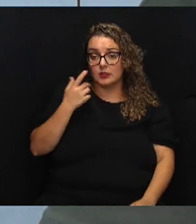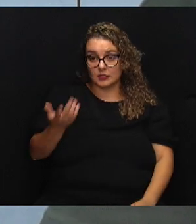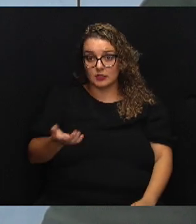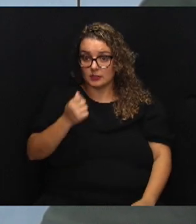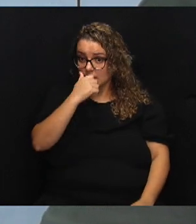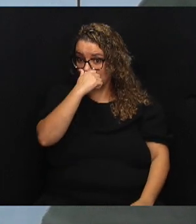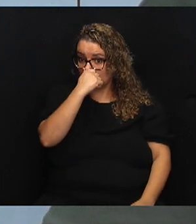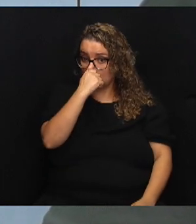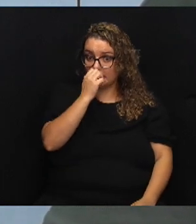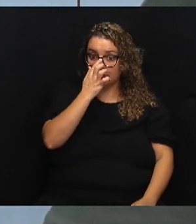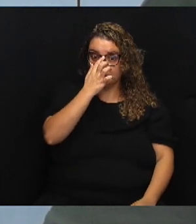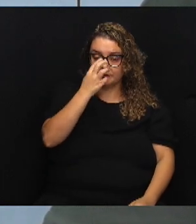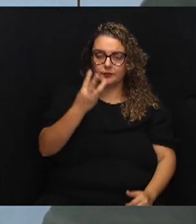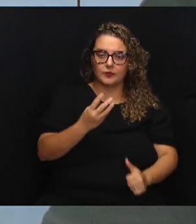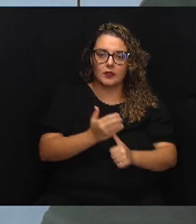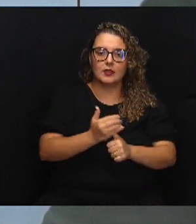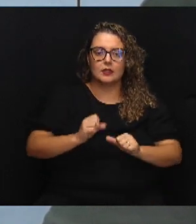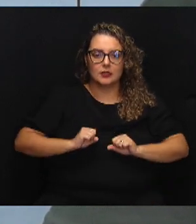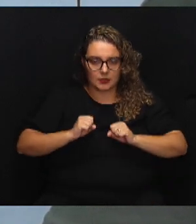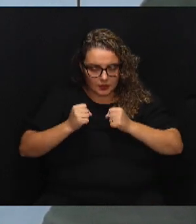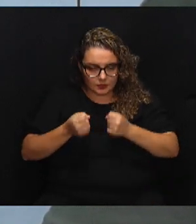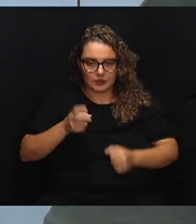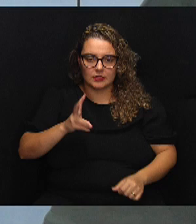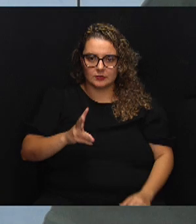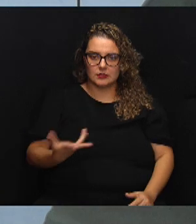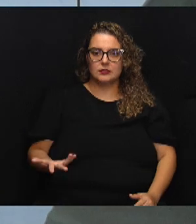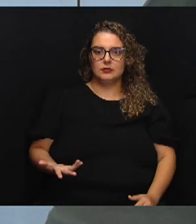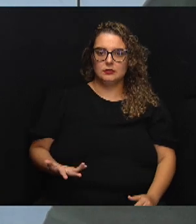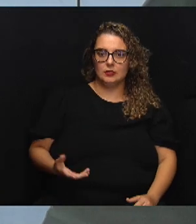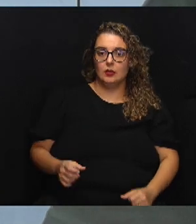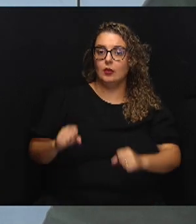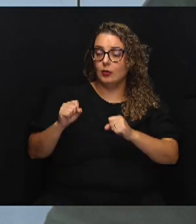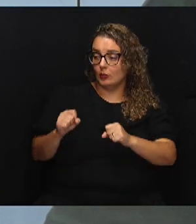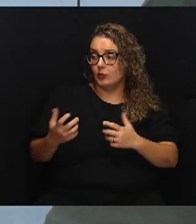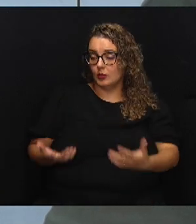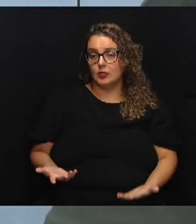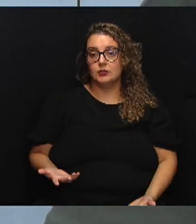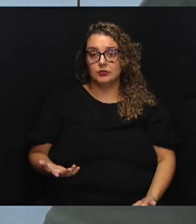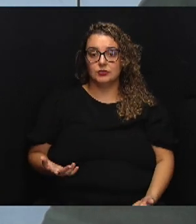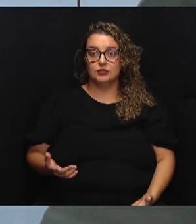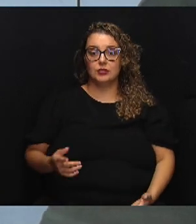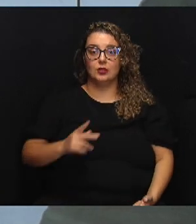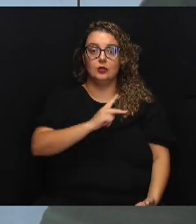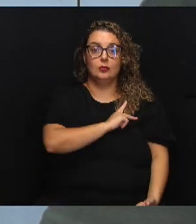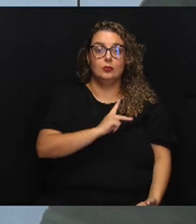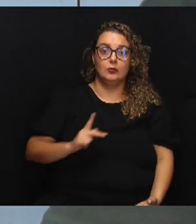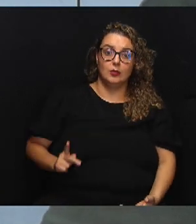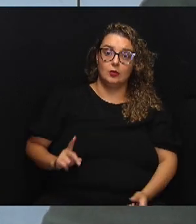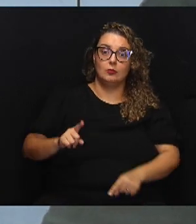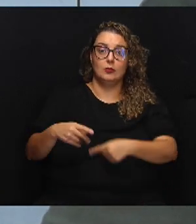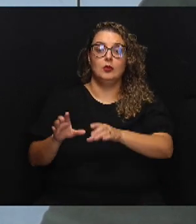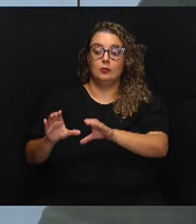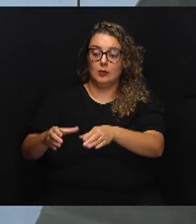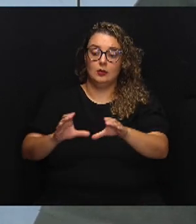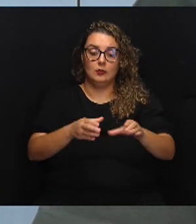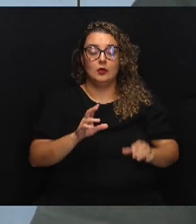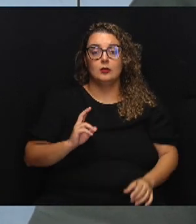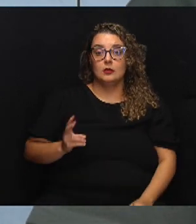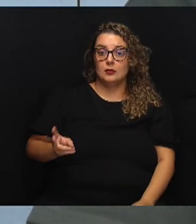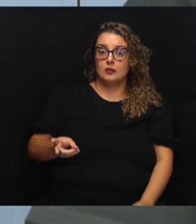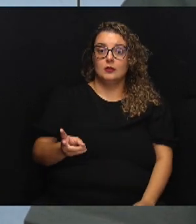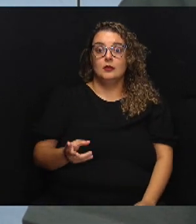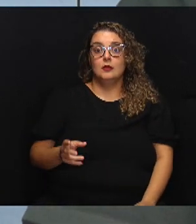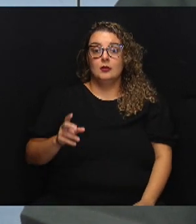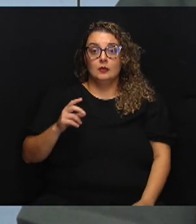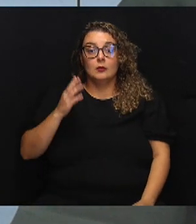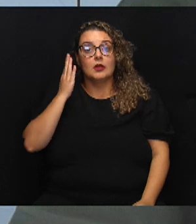no 3º mandato e sempre defendendo essa bandeira. Poderia estar presidindo, né, outras comissões permanentes, mas